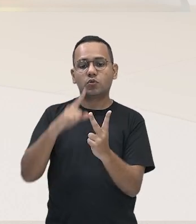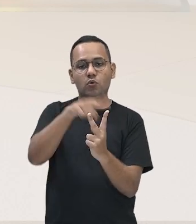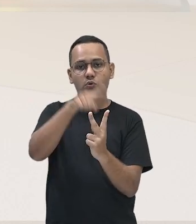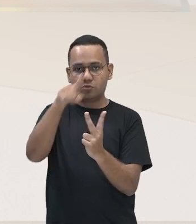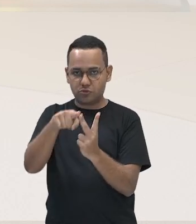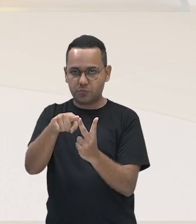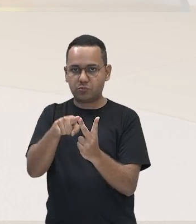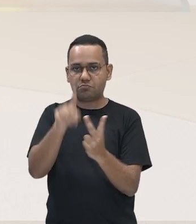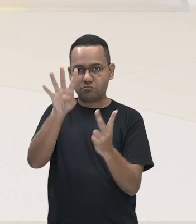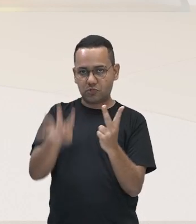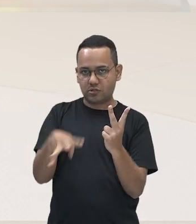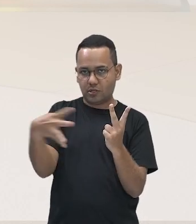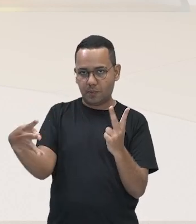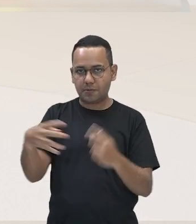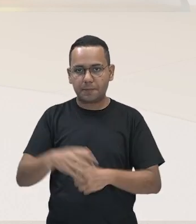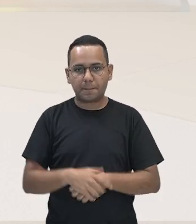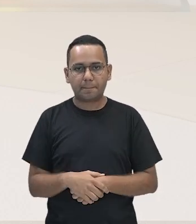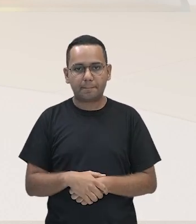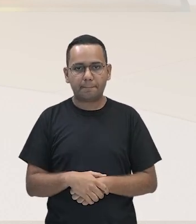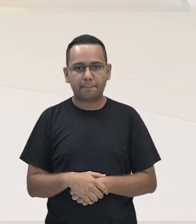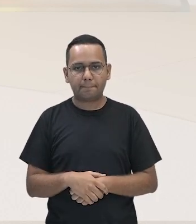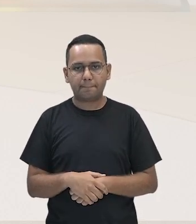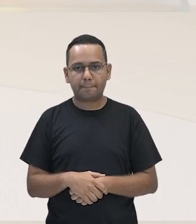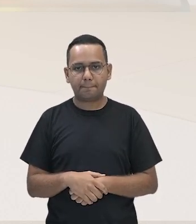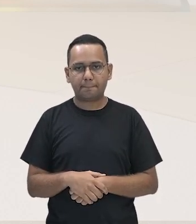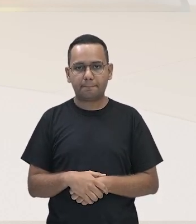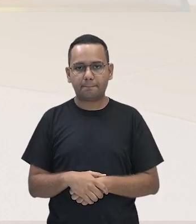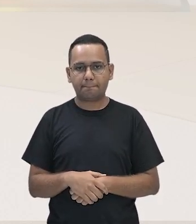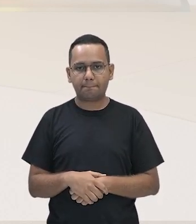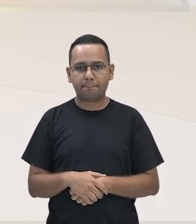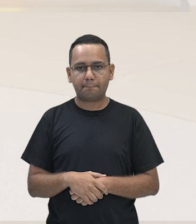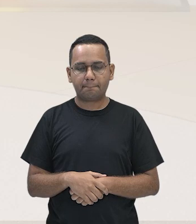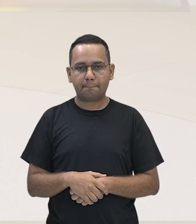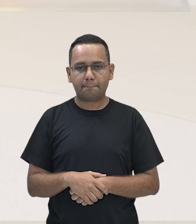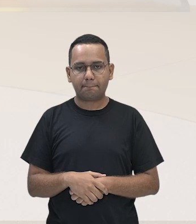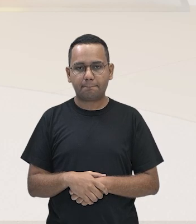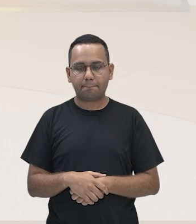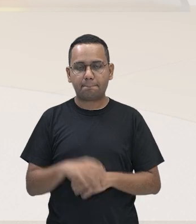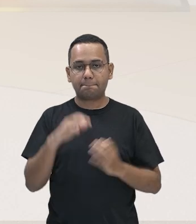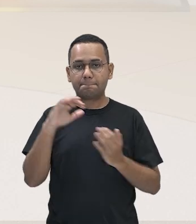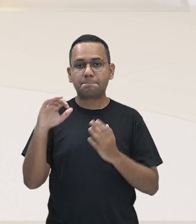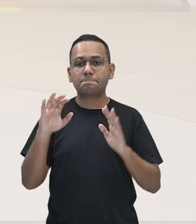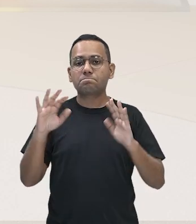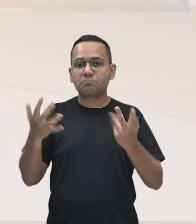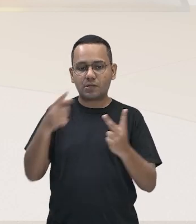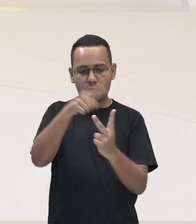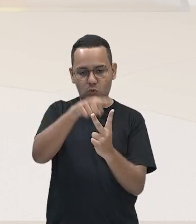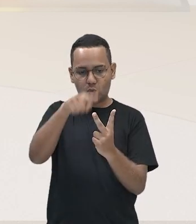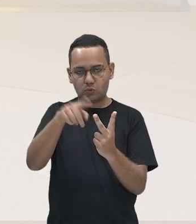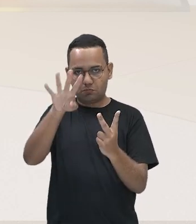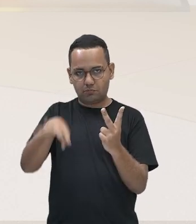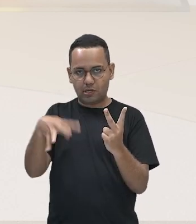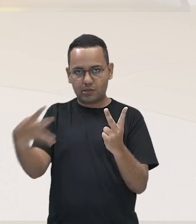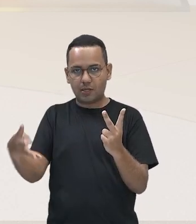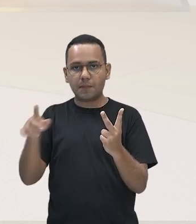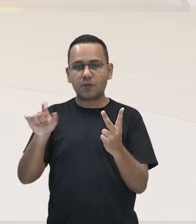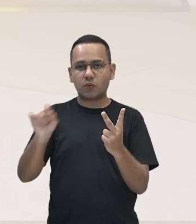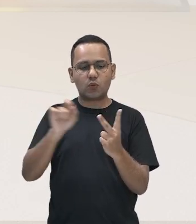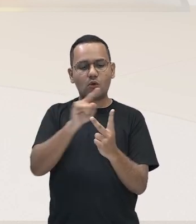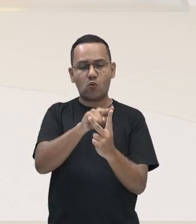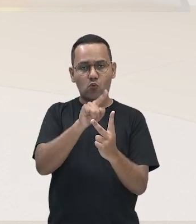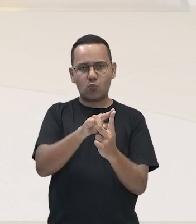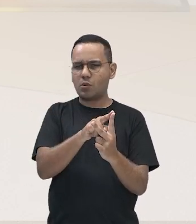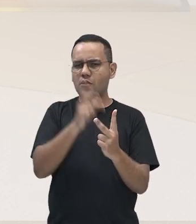financiamento. É a tabela Price e a tabela SAC. Uma dessas tabelas a gente vai pagar sempre a mesma